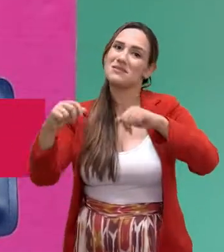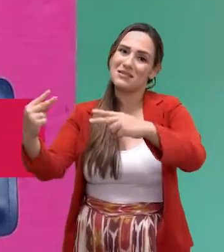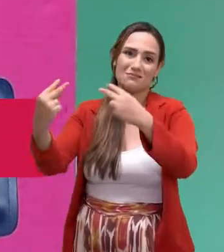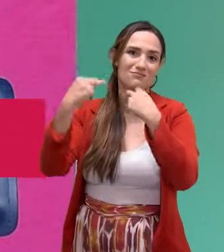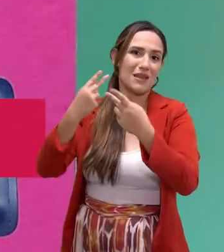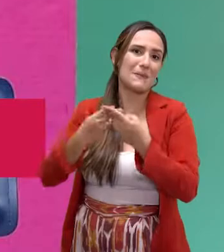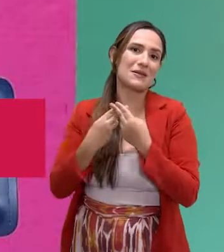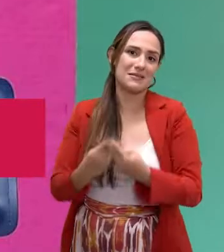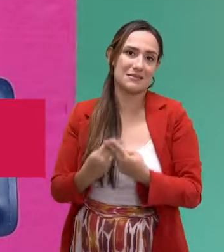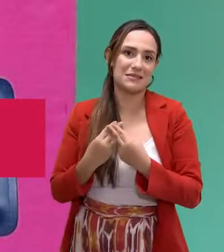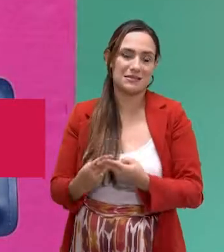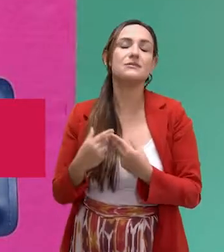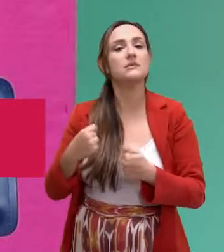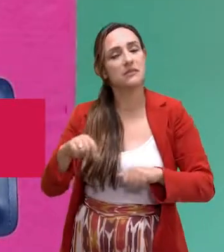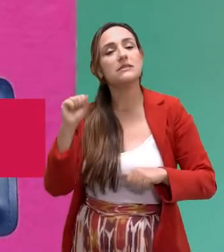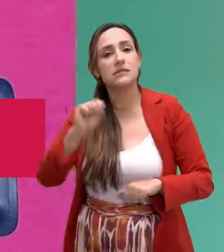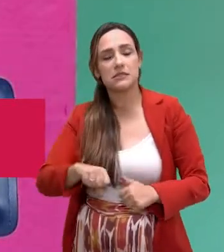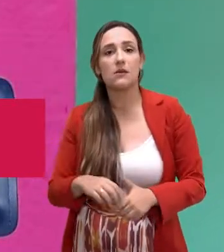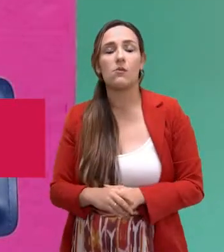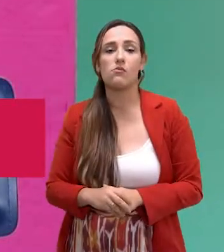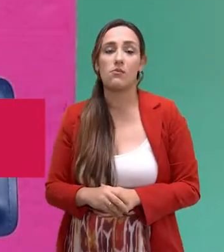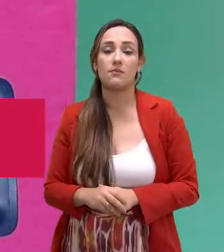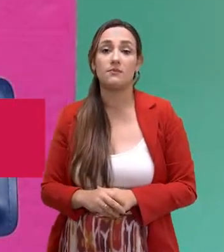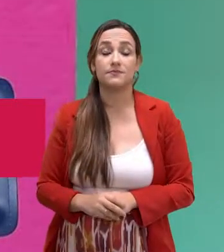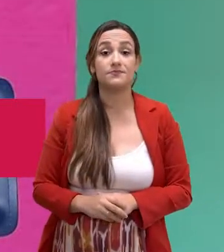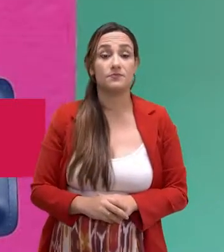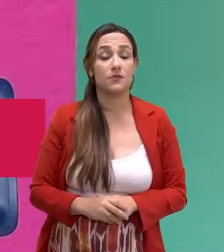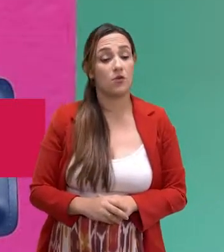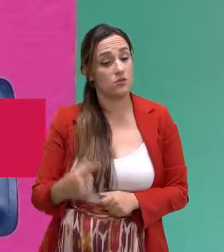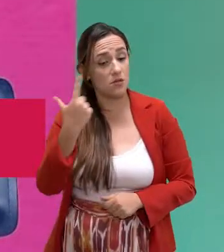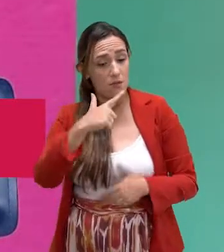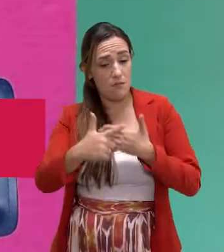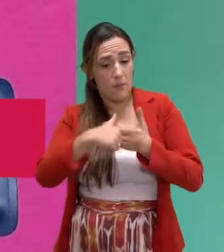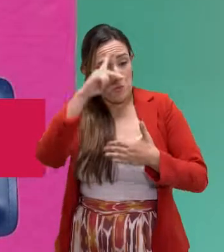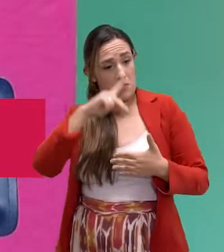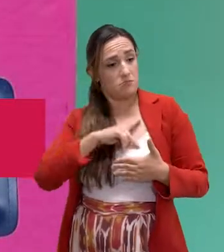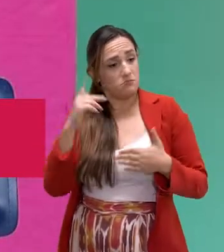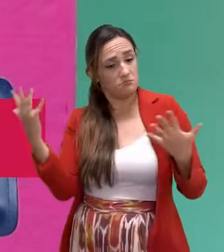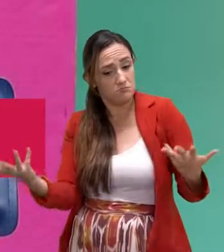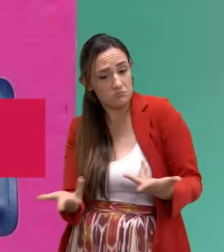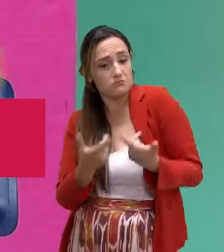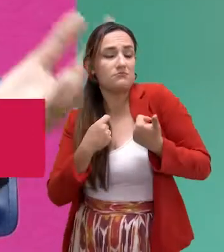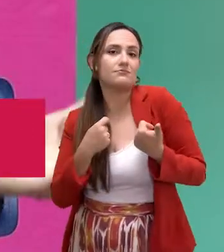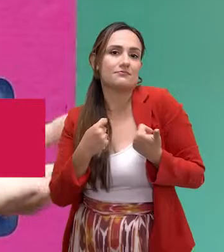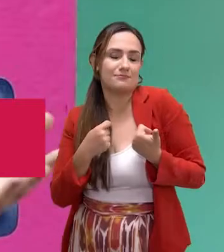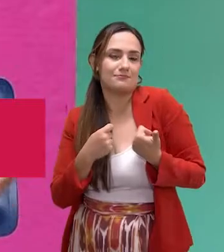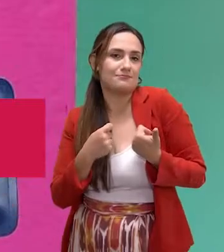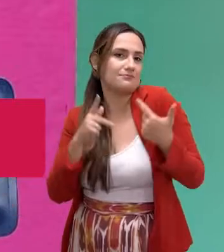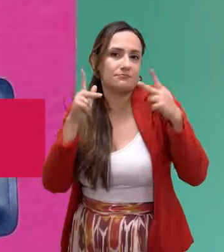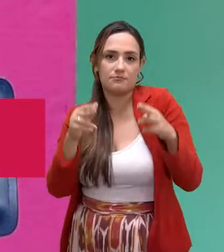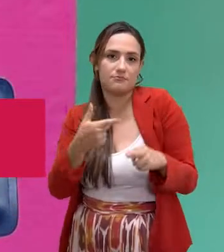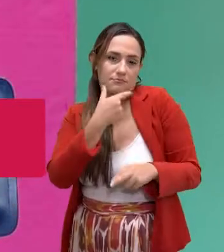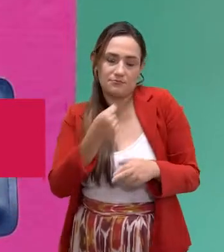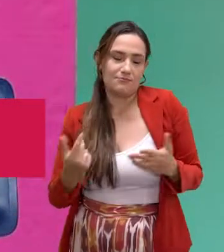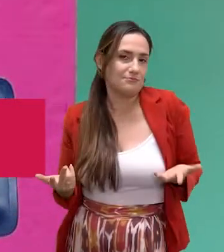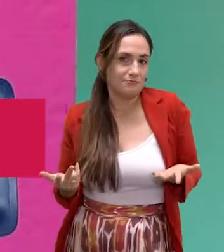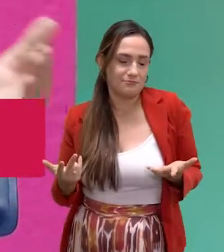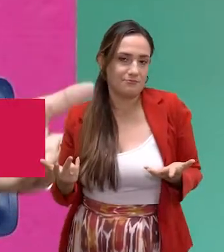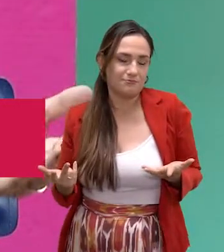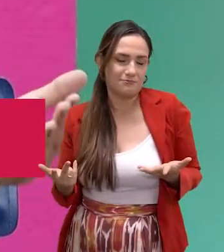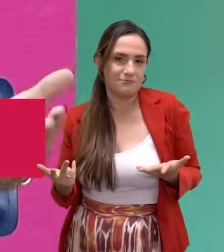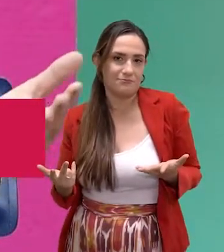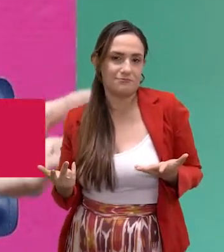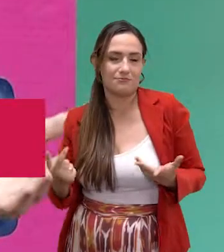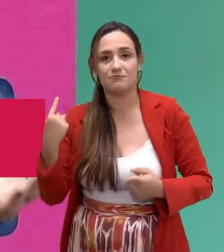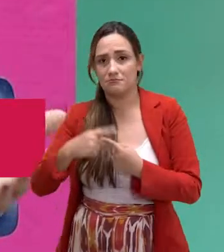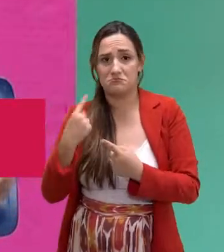tem que existir, tem que ser válido, né, para que a gente possa desempenhar a nossa função, assim como os homens desempenham. Até porque os